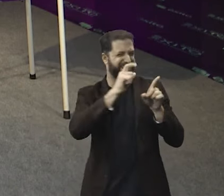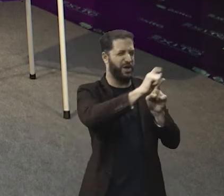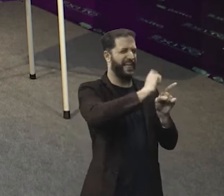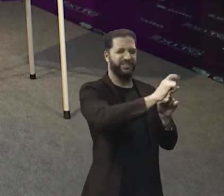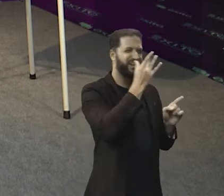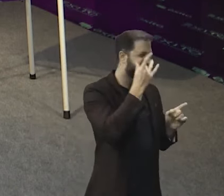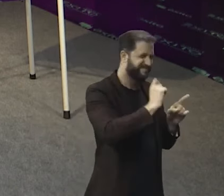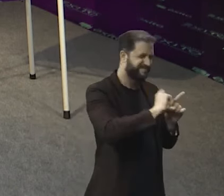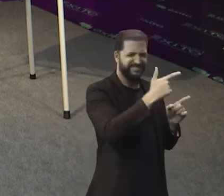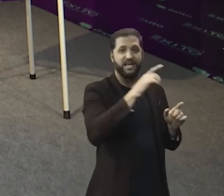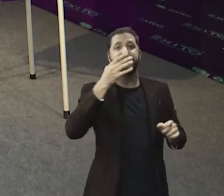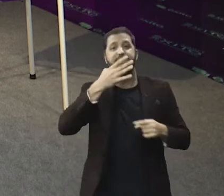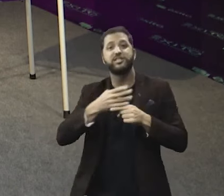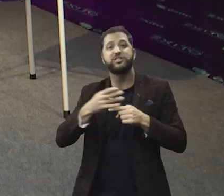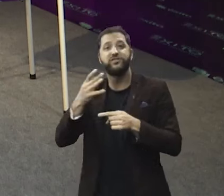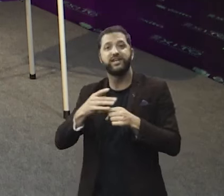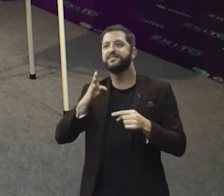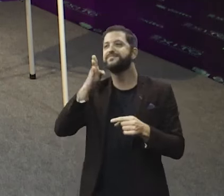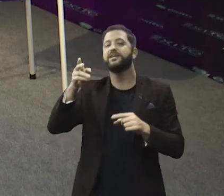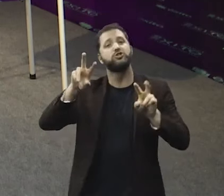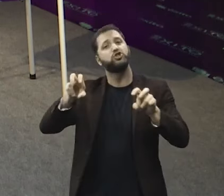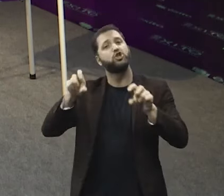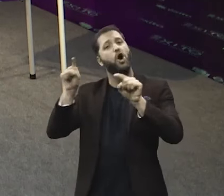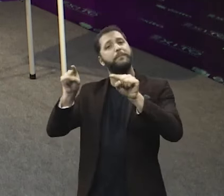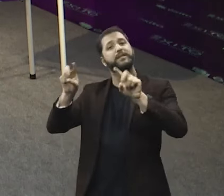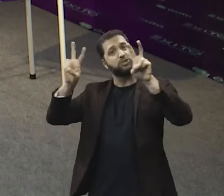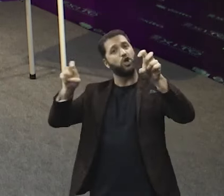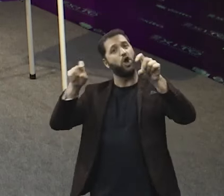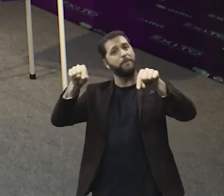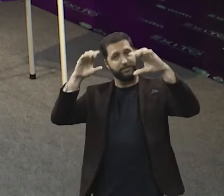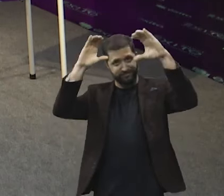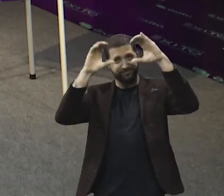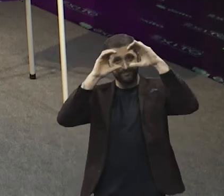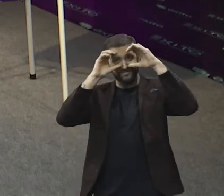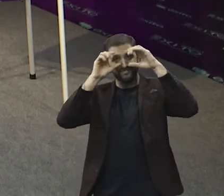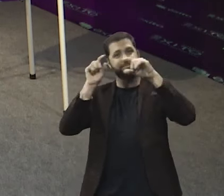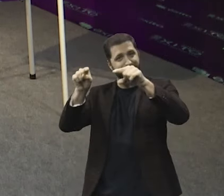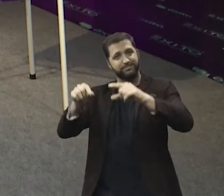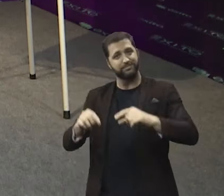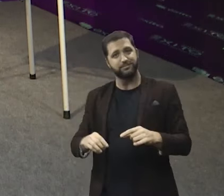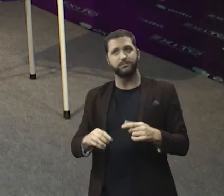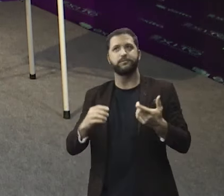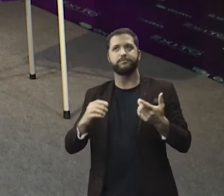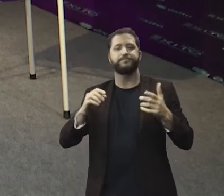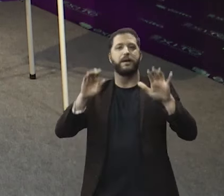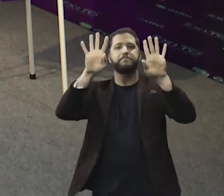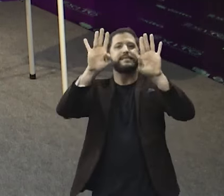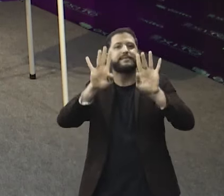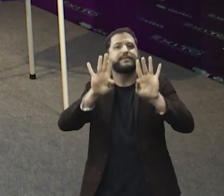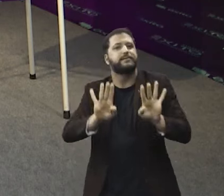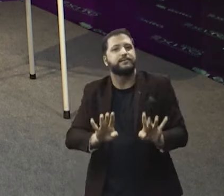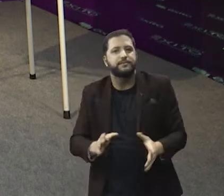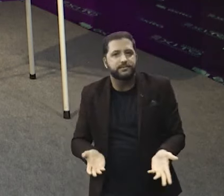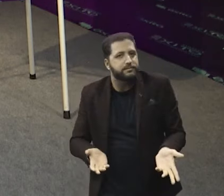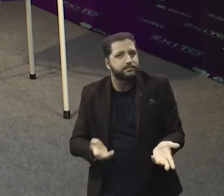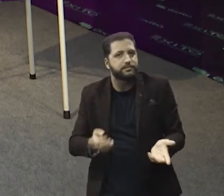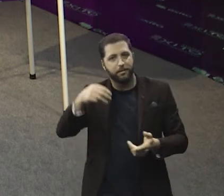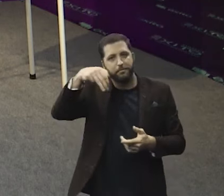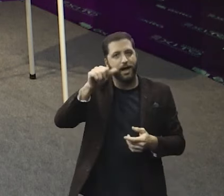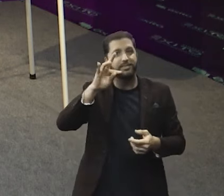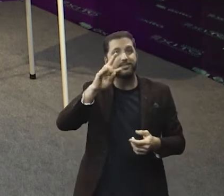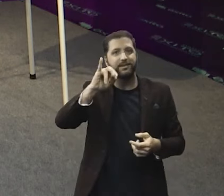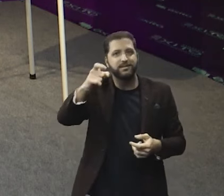filmes que já trabalham Essa realidade virtual você vai ver o matrix por exemplo então o ser humano